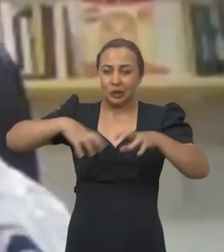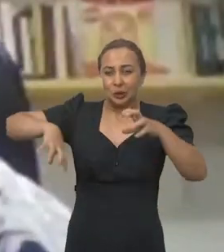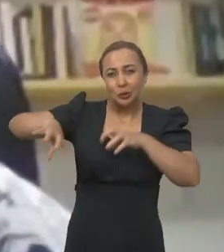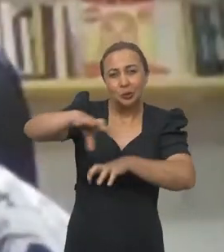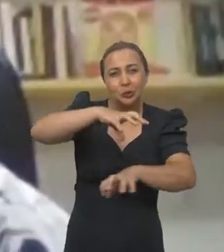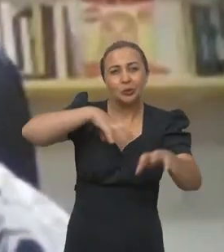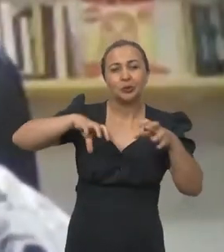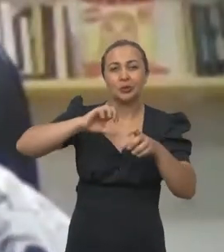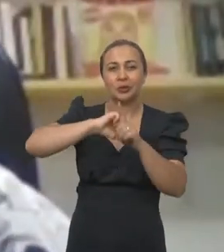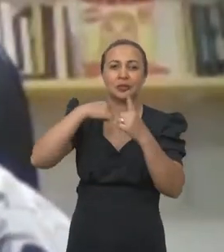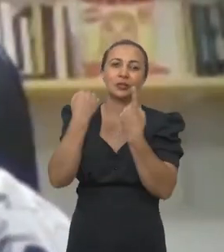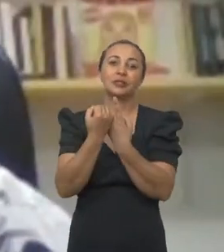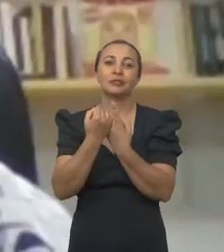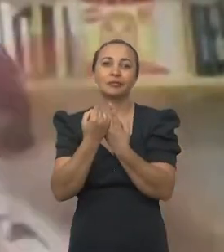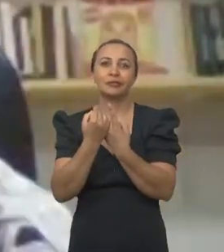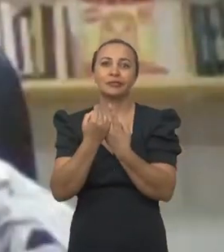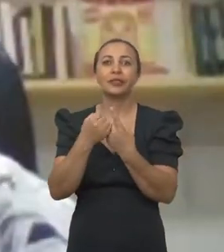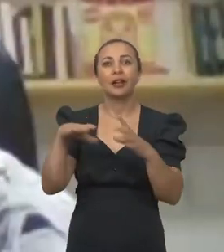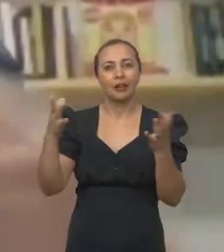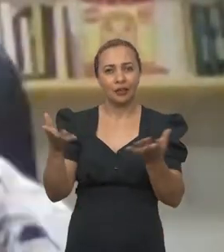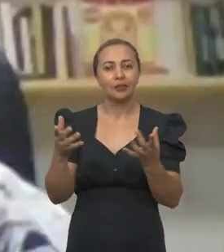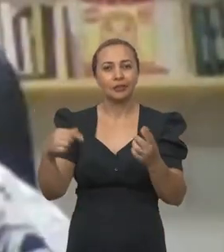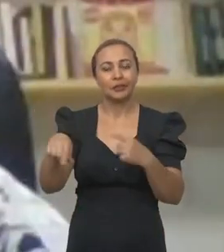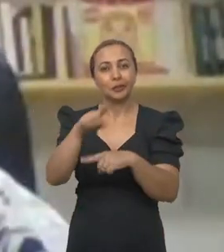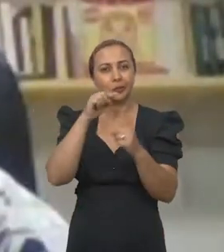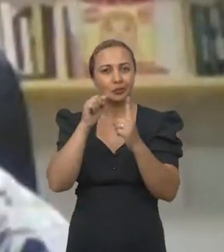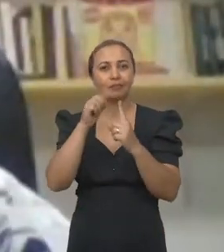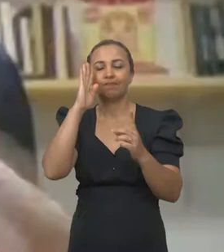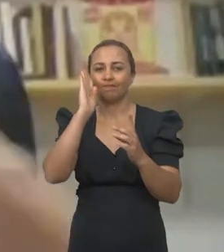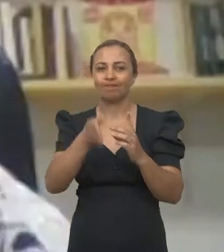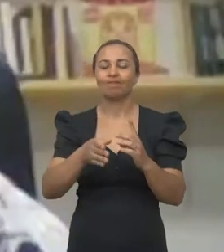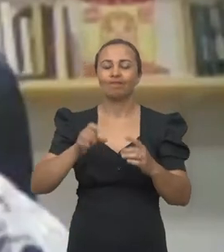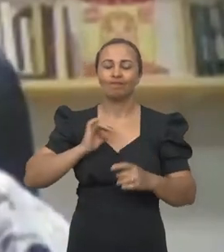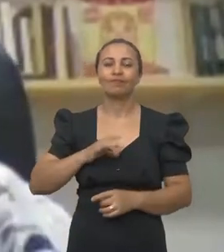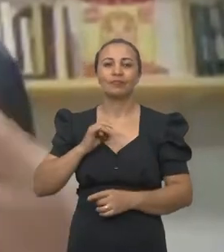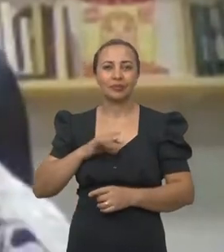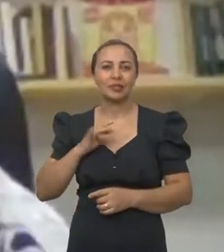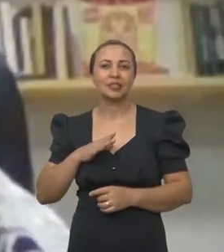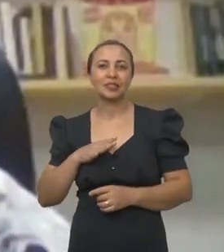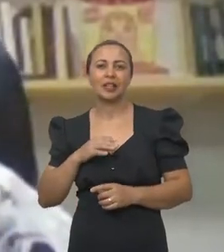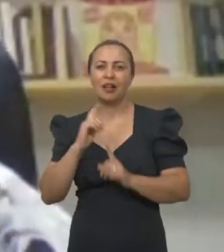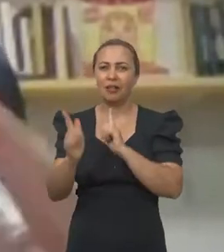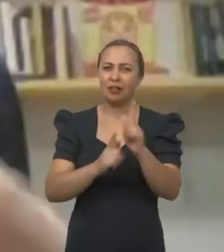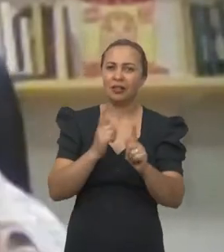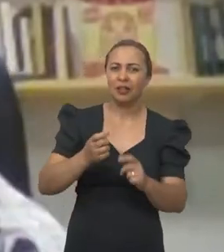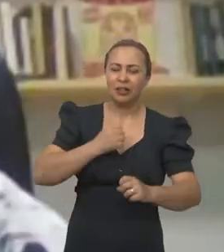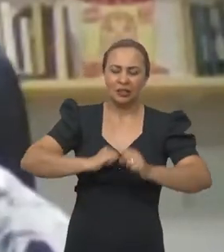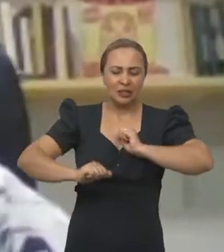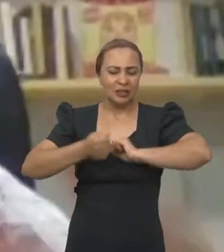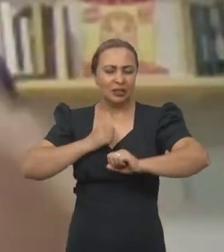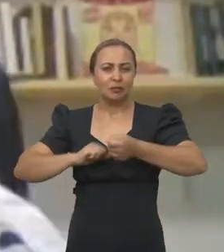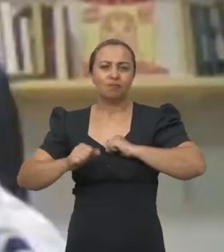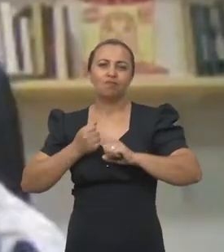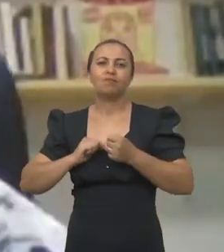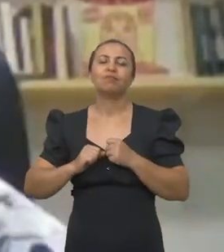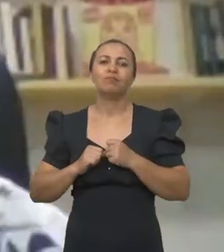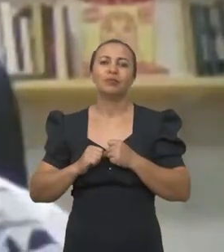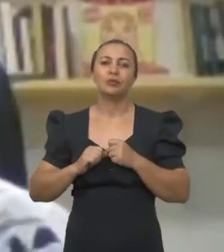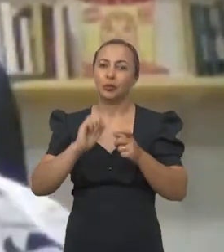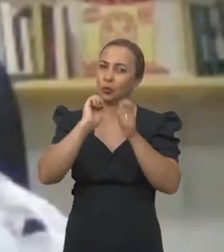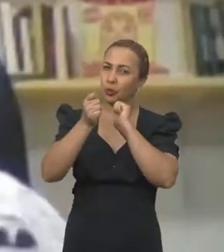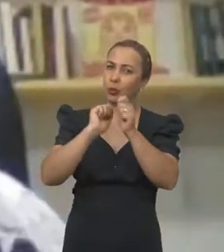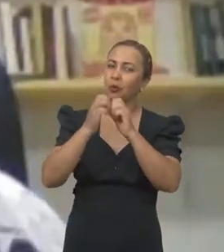esse sentidos em círculo um pedaço e que isso subjetivamente gera temor por isso gera medo gera